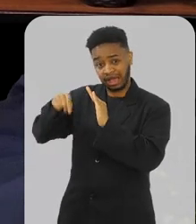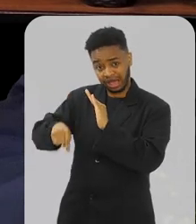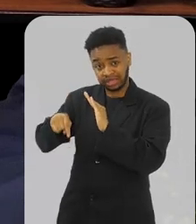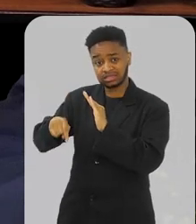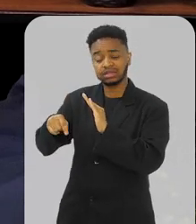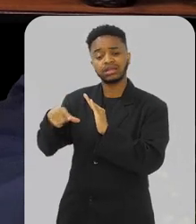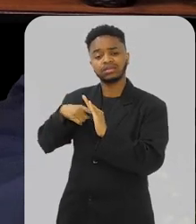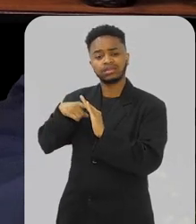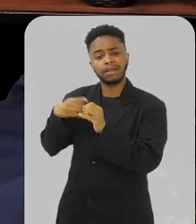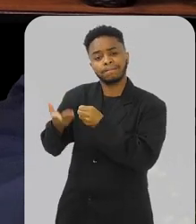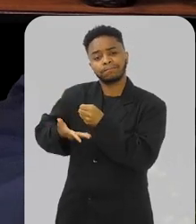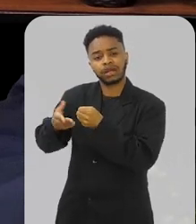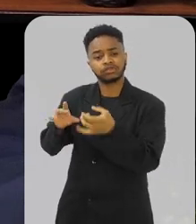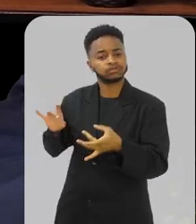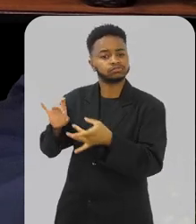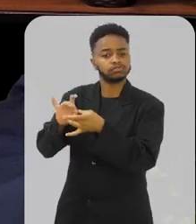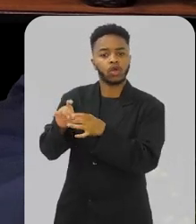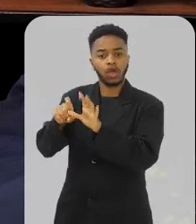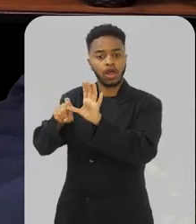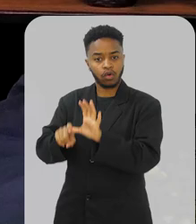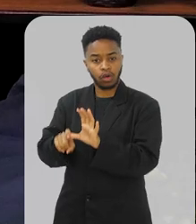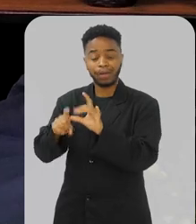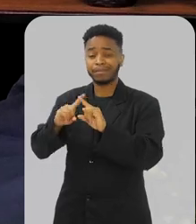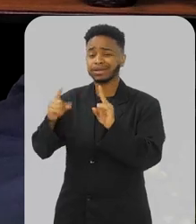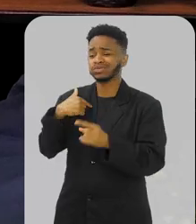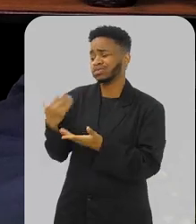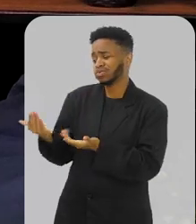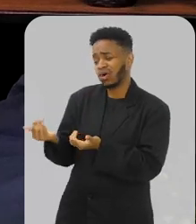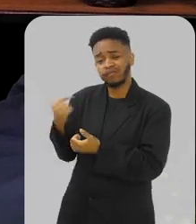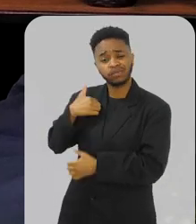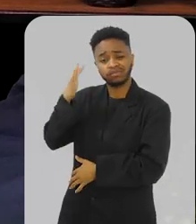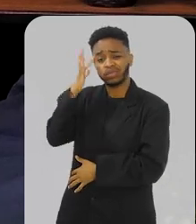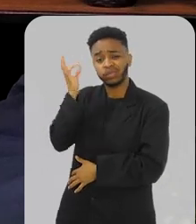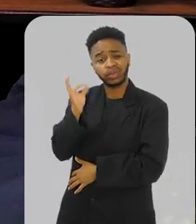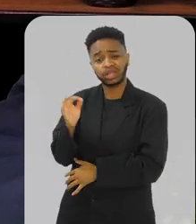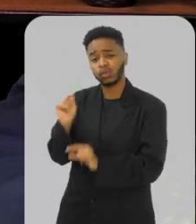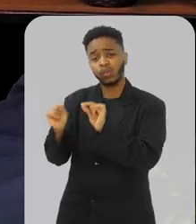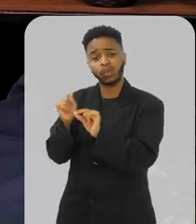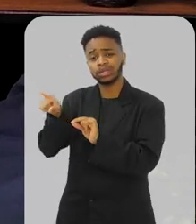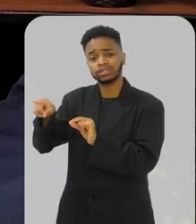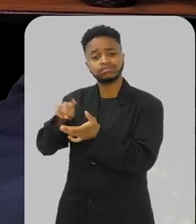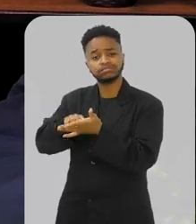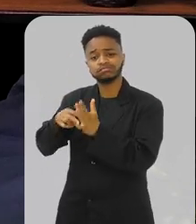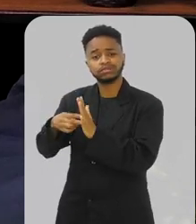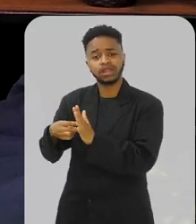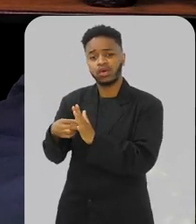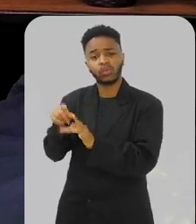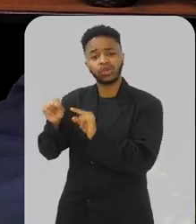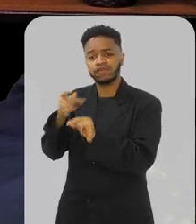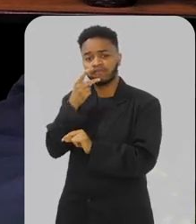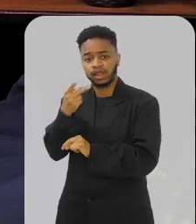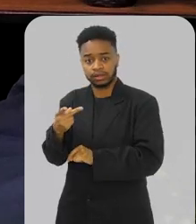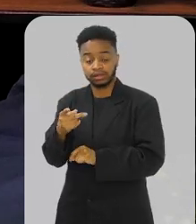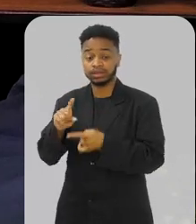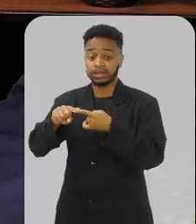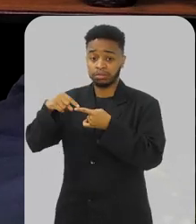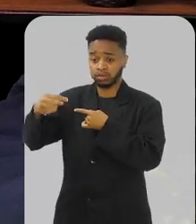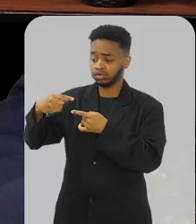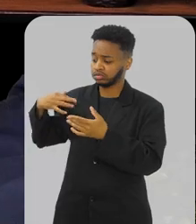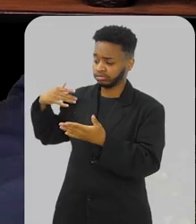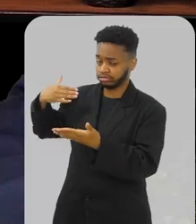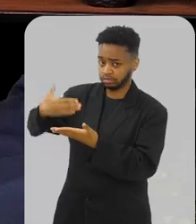Só que eu era muito nova ainda e não entendia a dimensão do que ele estava falando. Foi passando os